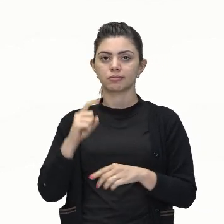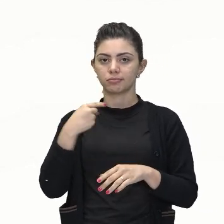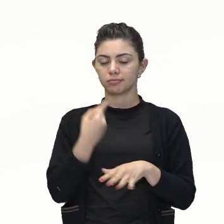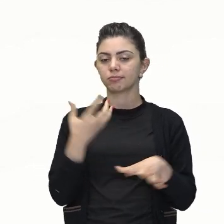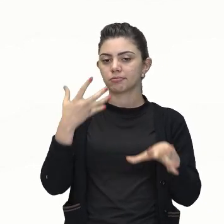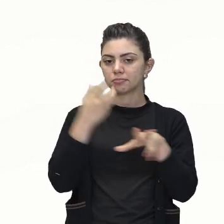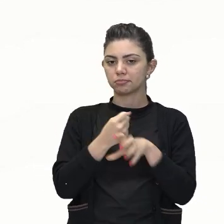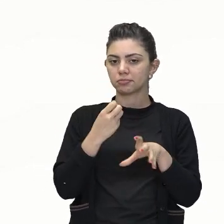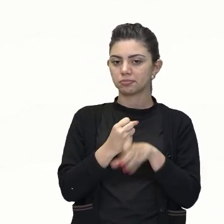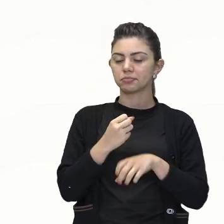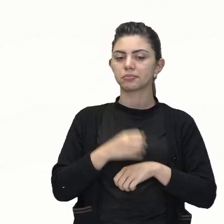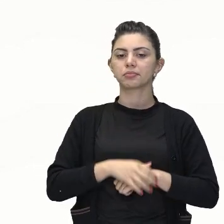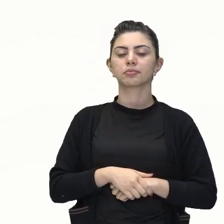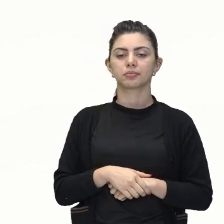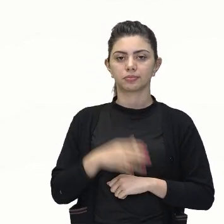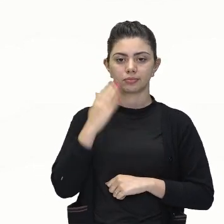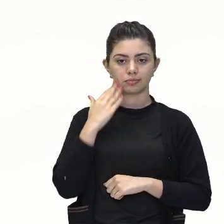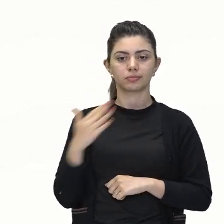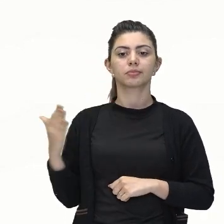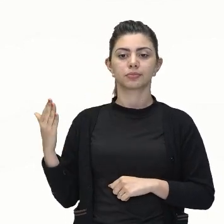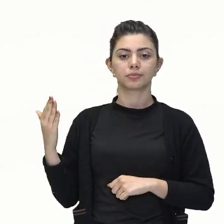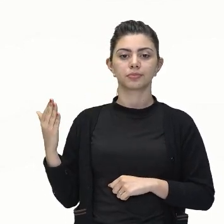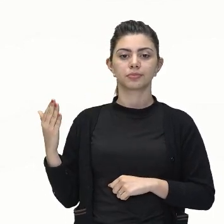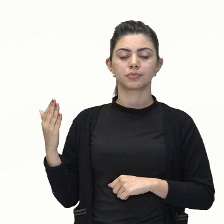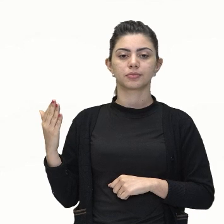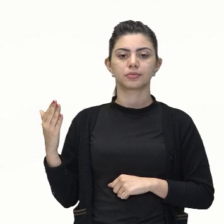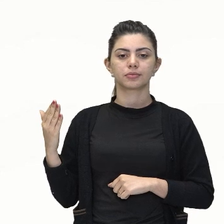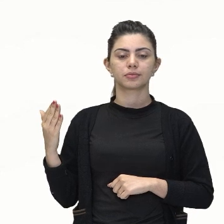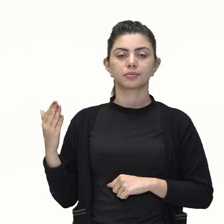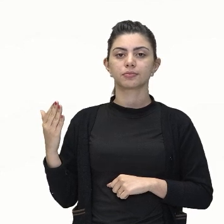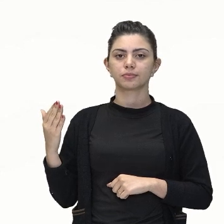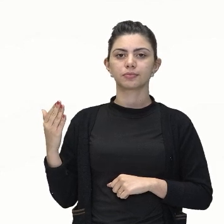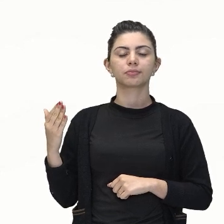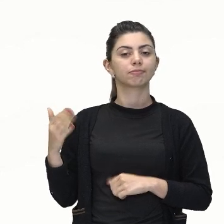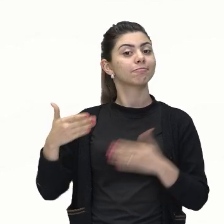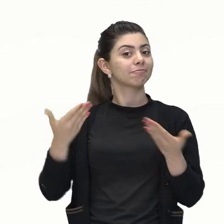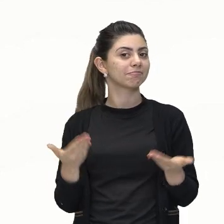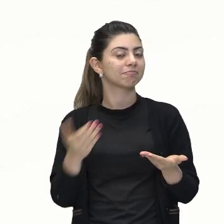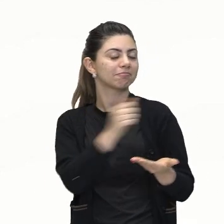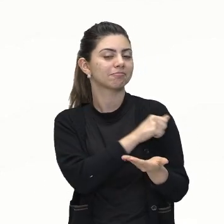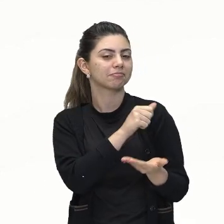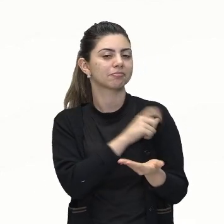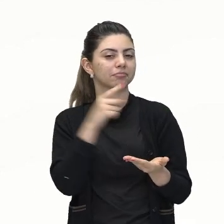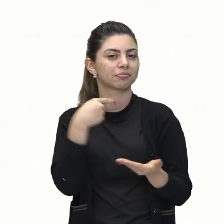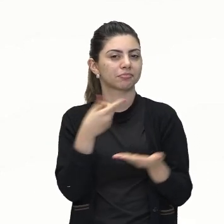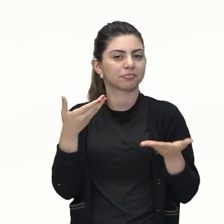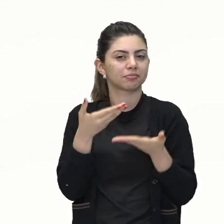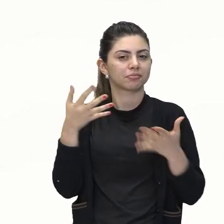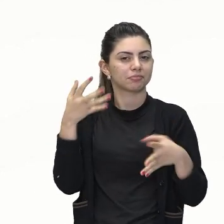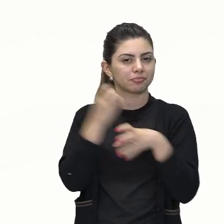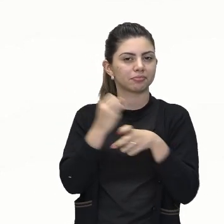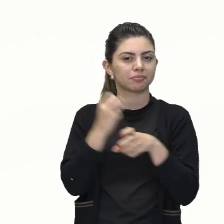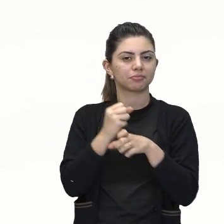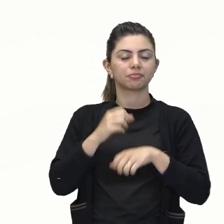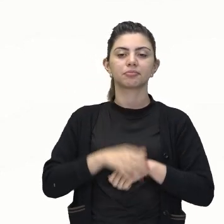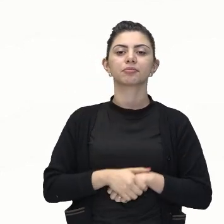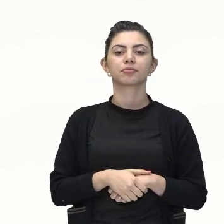o 6,28 e o 18. Vamos lá então, pessoal. Vamos fazer aqui em cima, olha só.